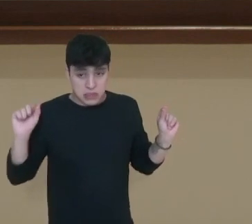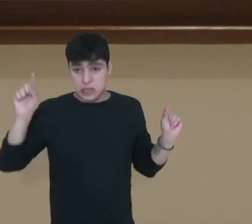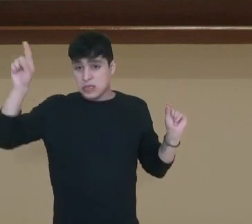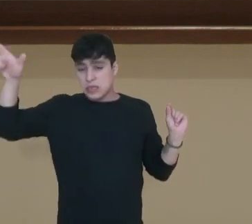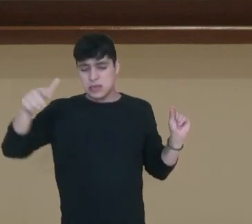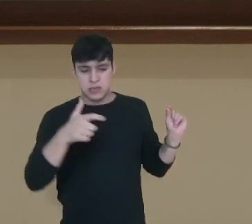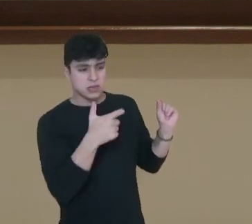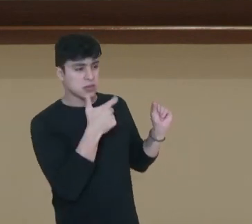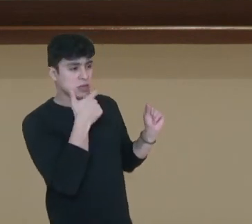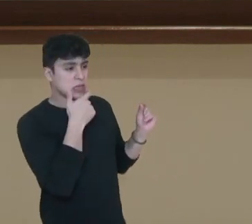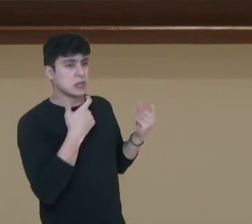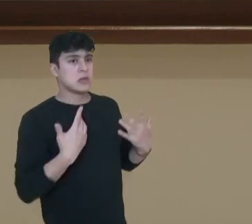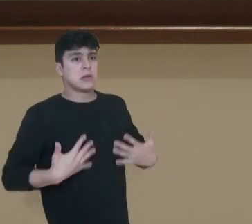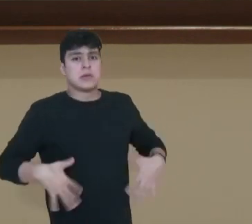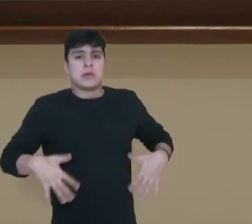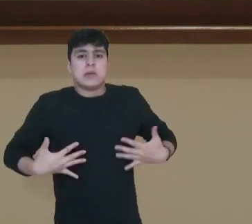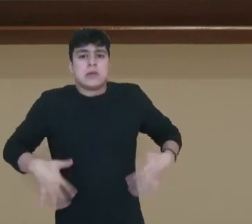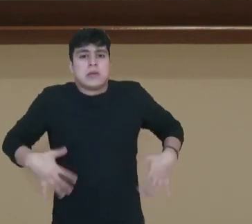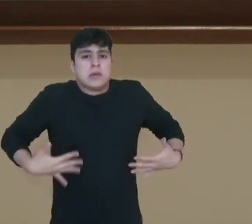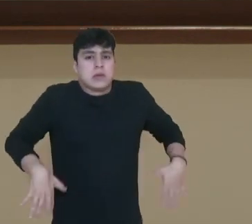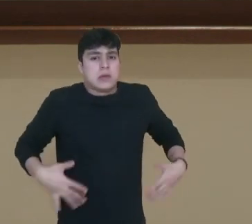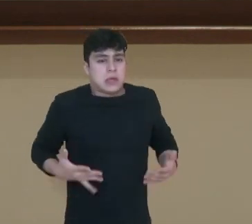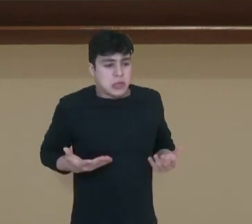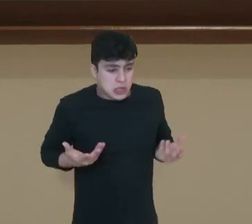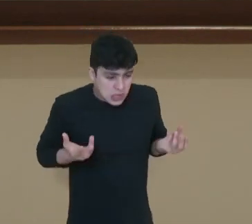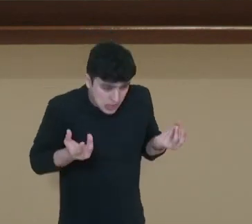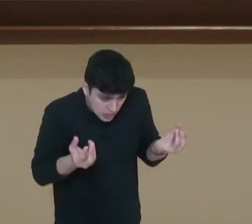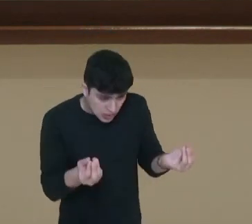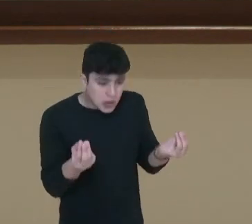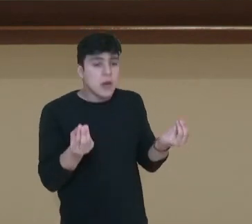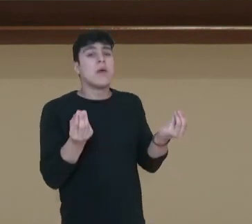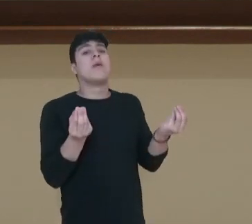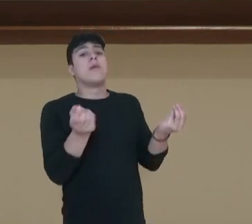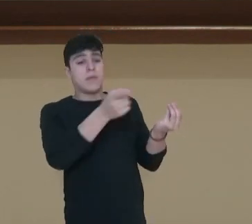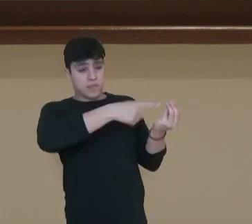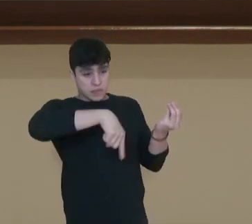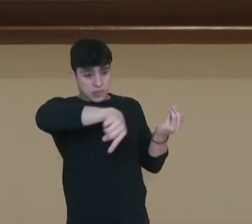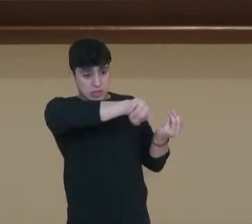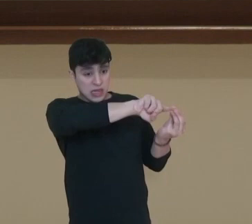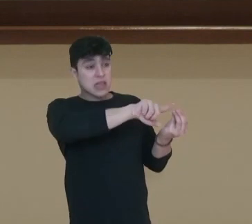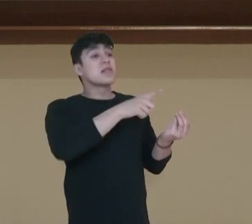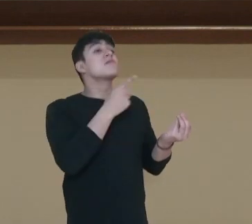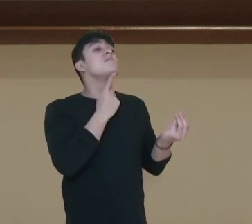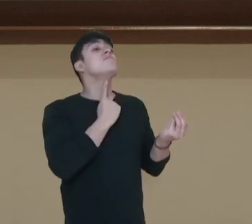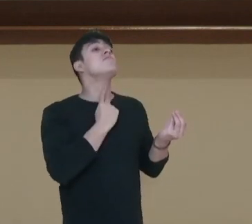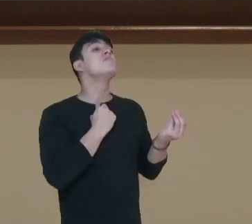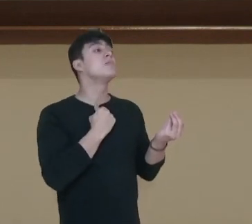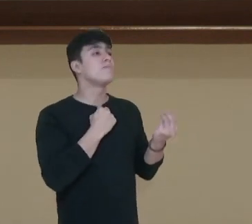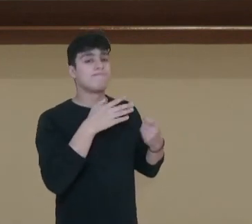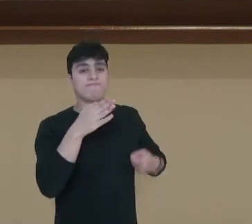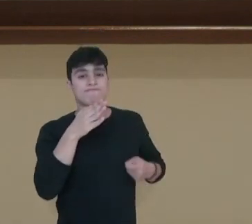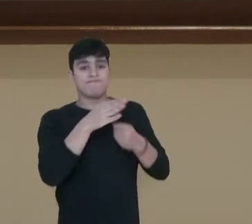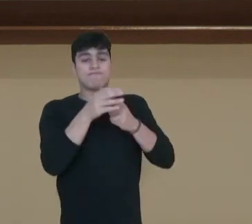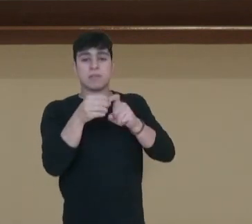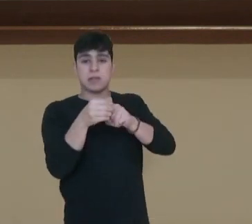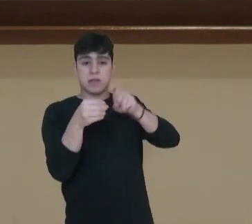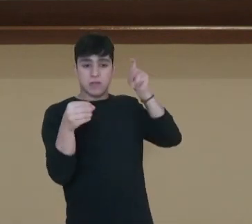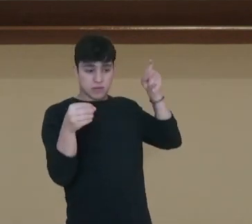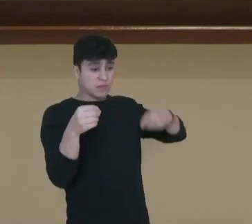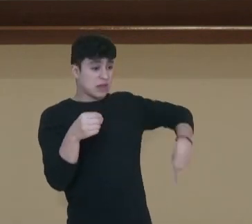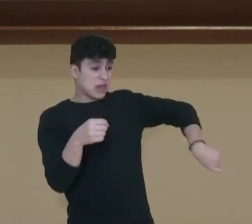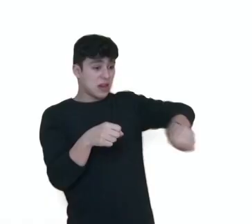não tinham ideia de que quão grande essa busca por uma autonomia na Índia era desejada.